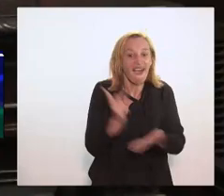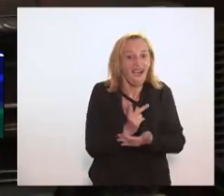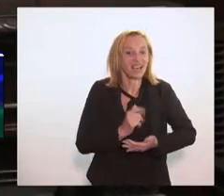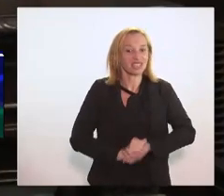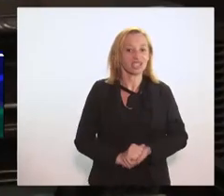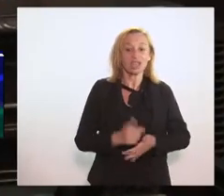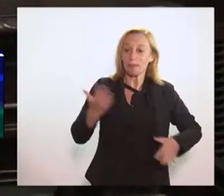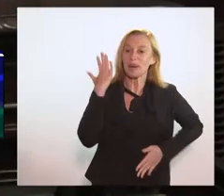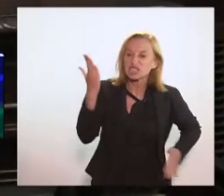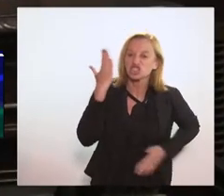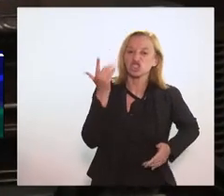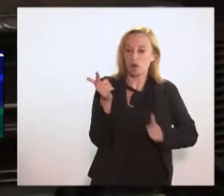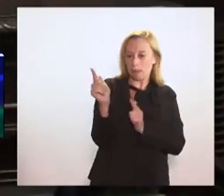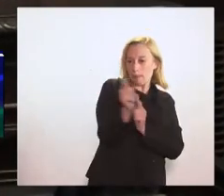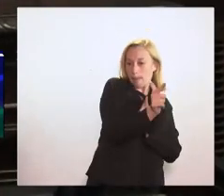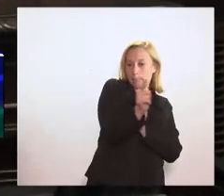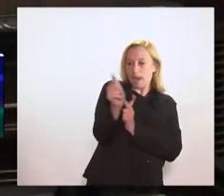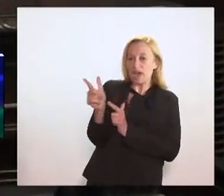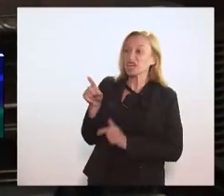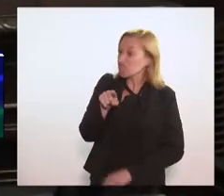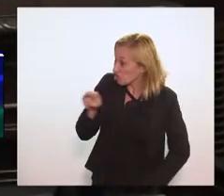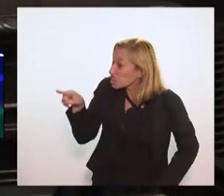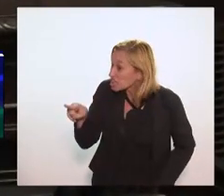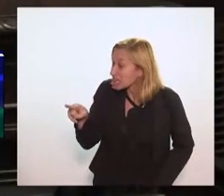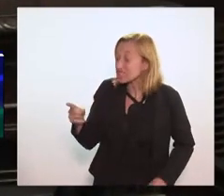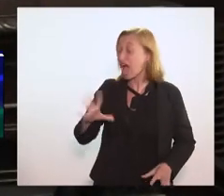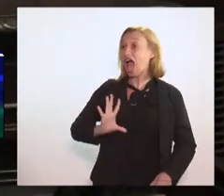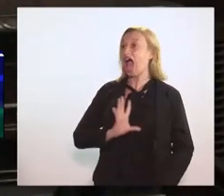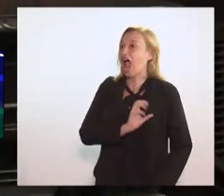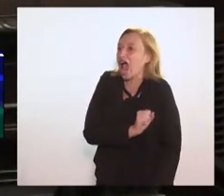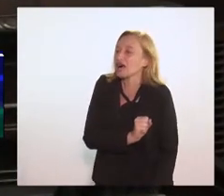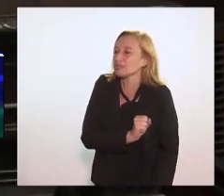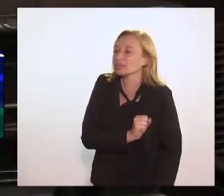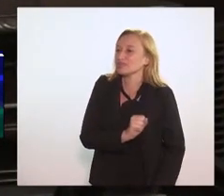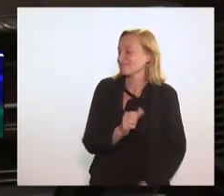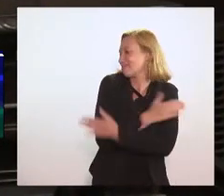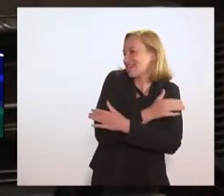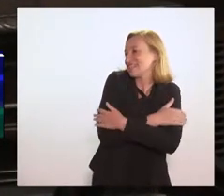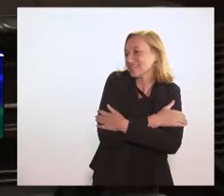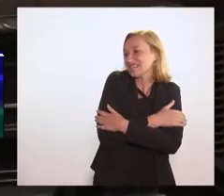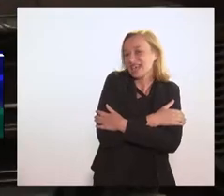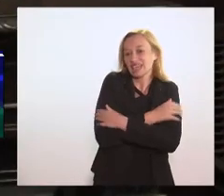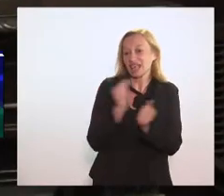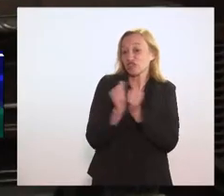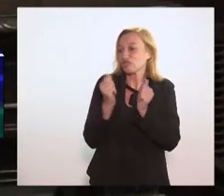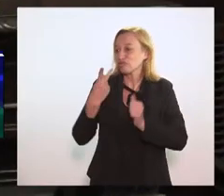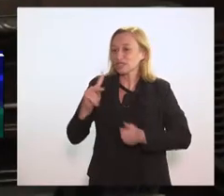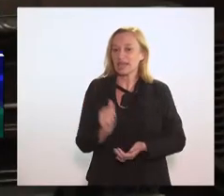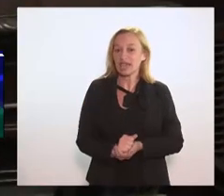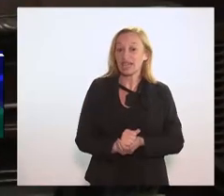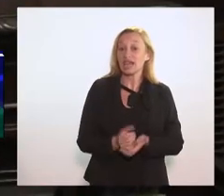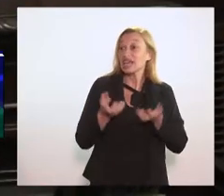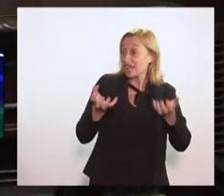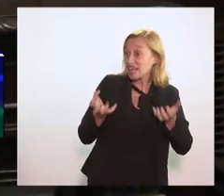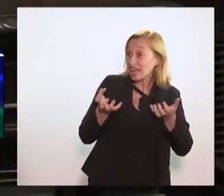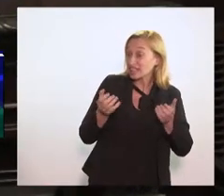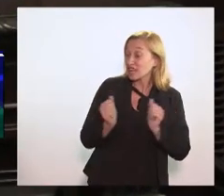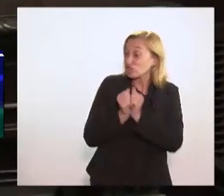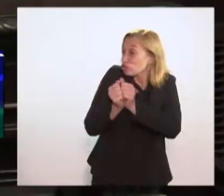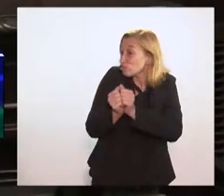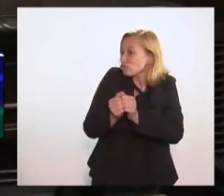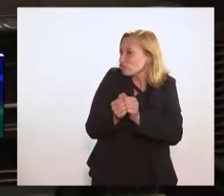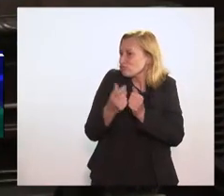com traficantes, que vossas excelências adoram abraçar e se regozijam ao lado deles, que adoram defender